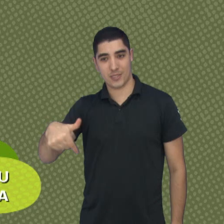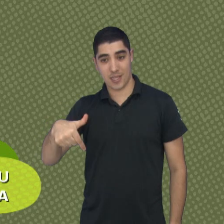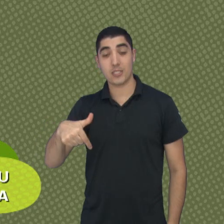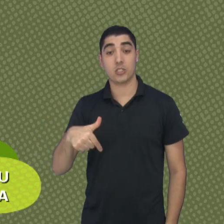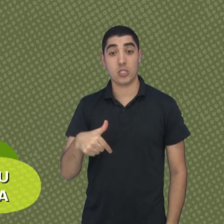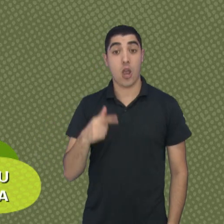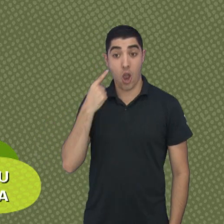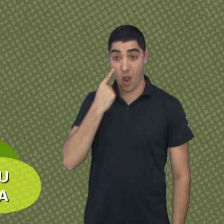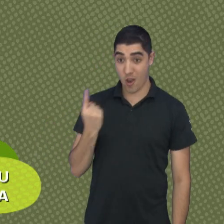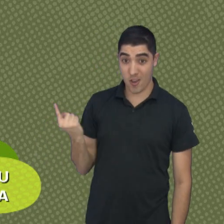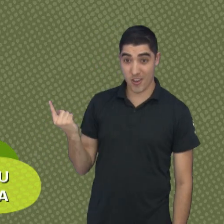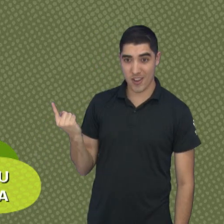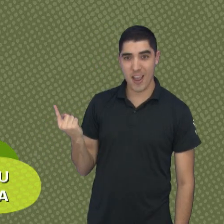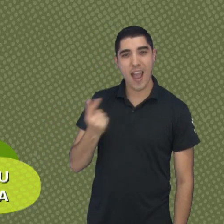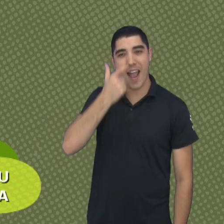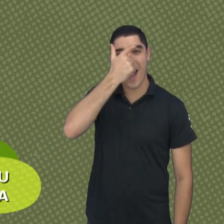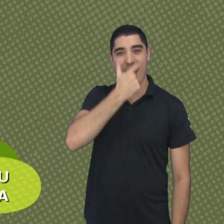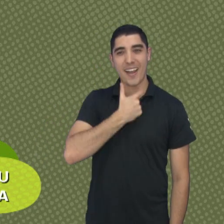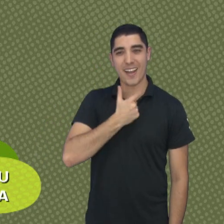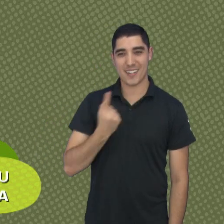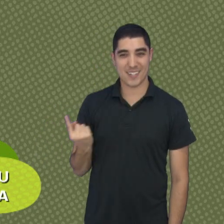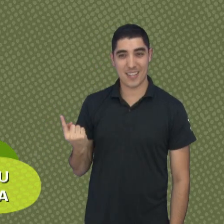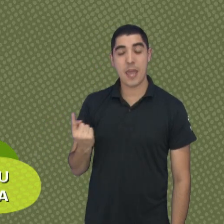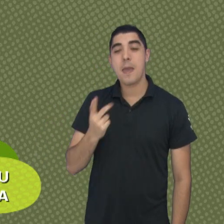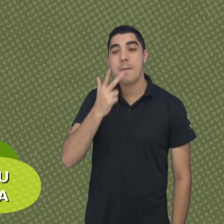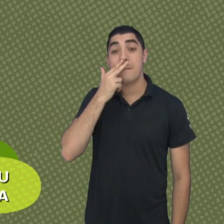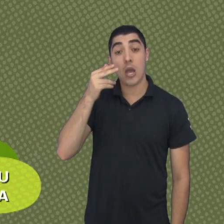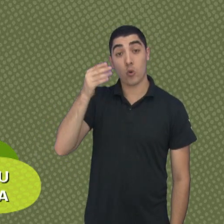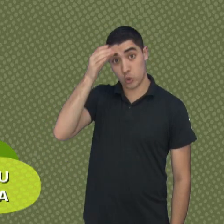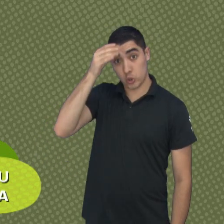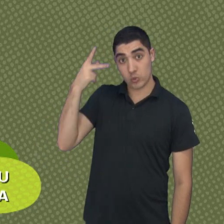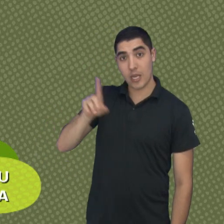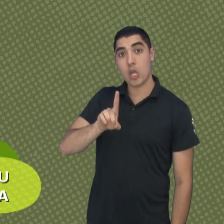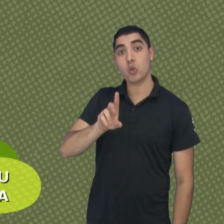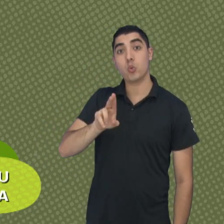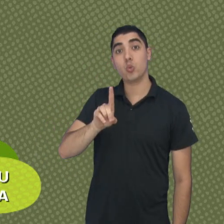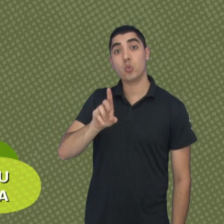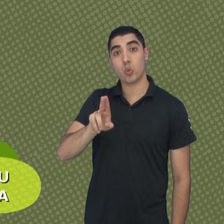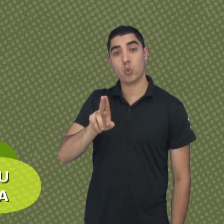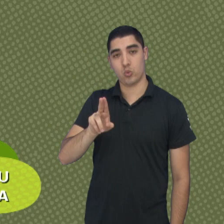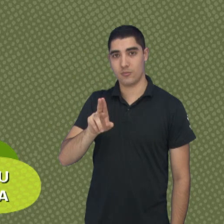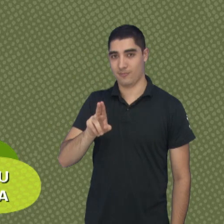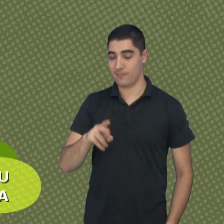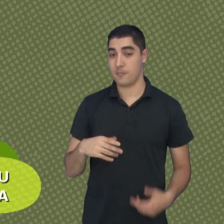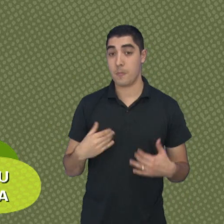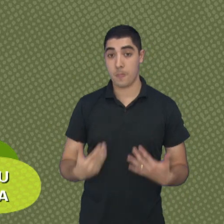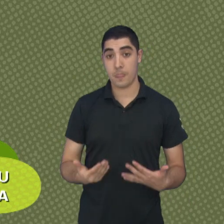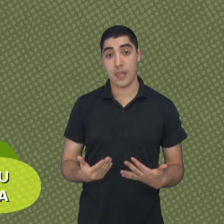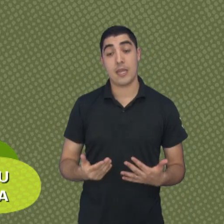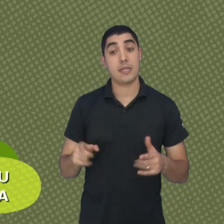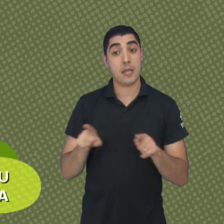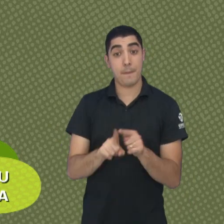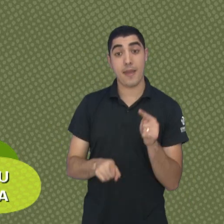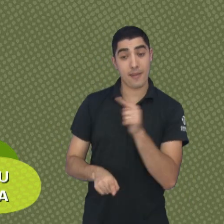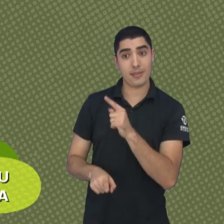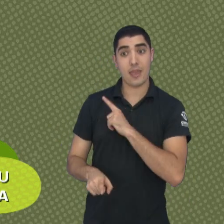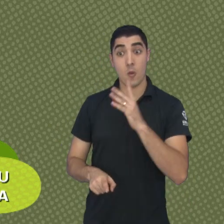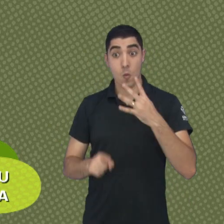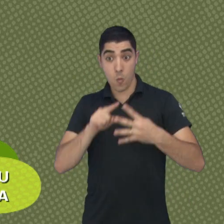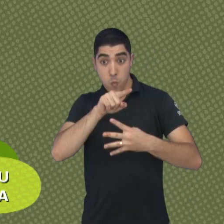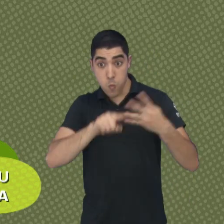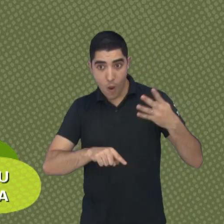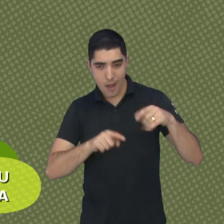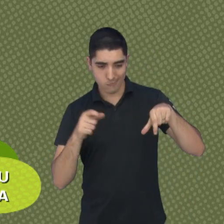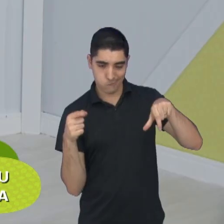Olha aí, olha o Júnior aí, ó, a carinha dele, ó. Ele que é sobrinho do Dudu, ídolo do Palmeiras. O detalhe é o seguinte: marcou 4 gols com a camisa do São José. O